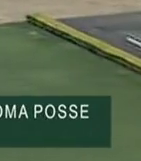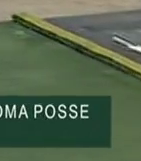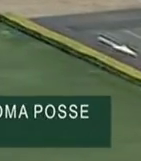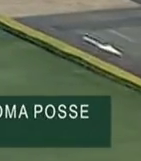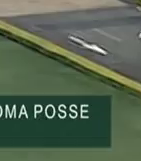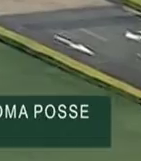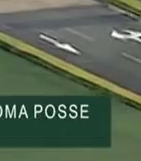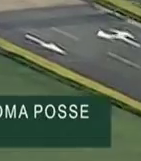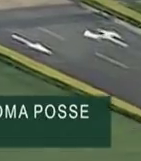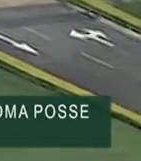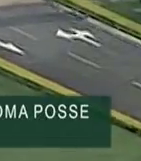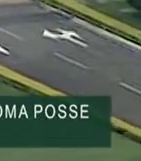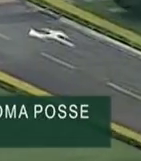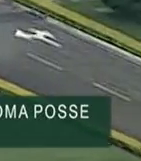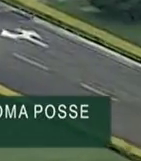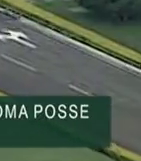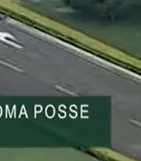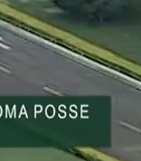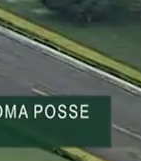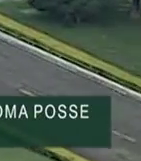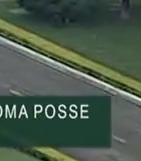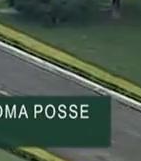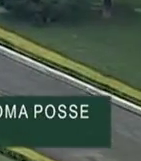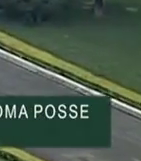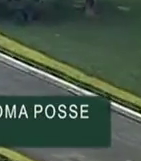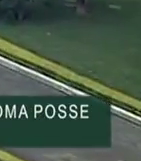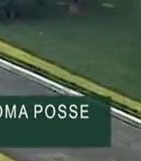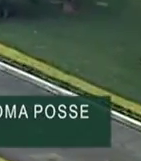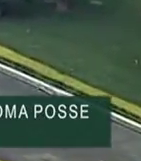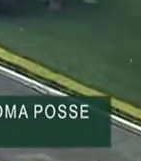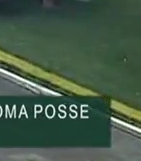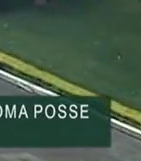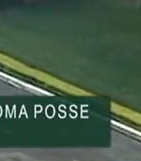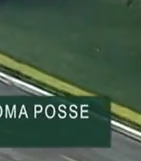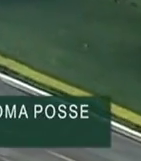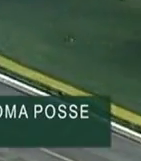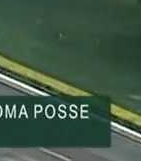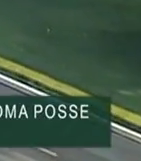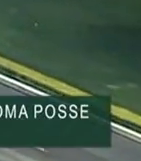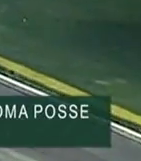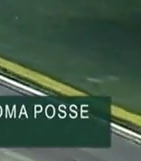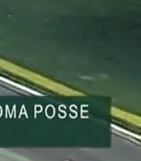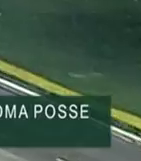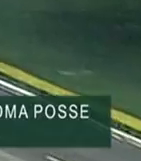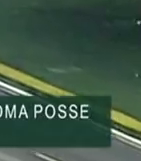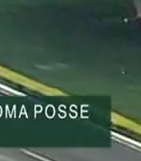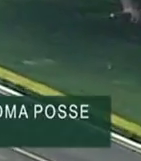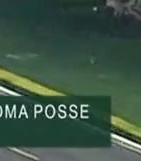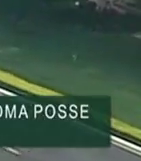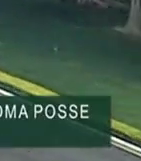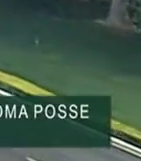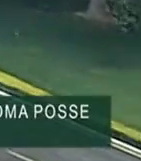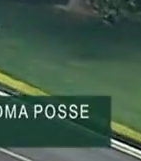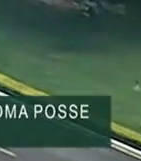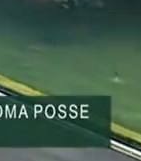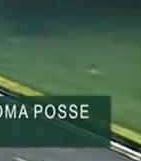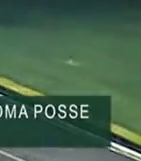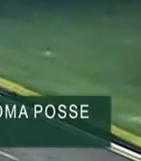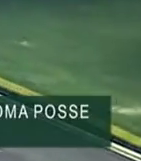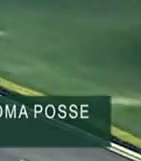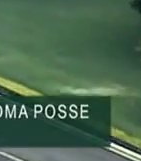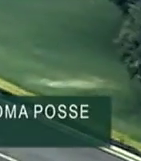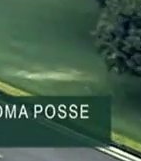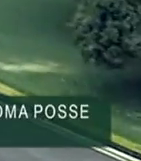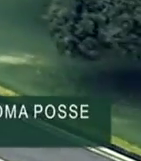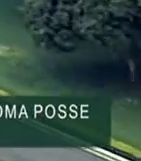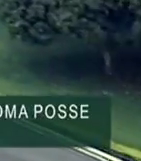É ela sim, então, neste momento, presidenta Dilma Rousseff, aí essa movimentação, ela está deixando o Palácio da Alvorada em direção